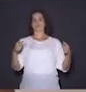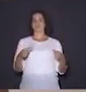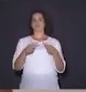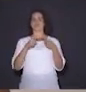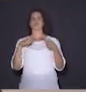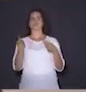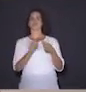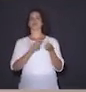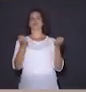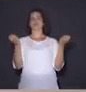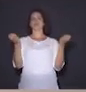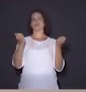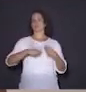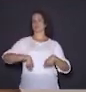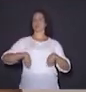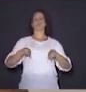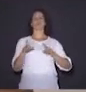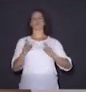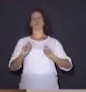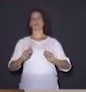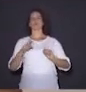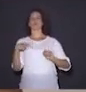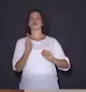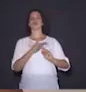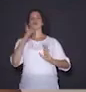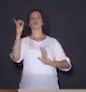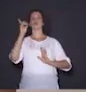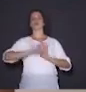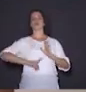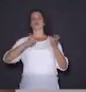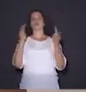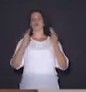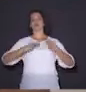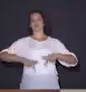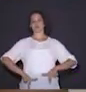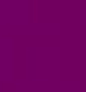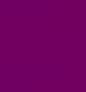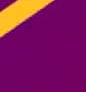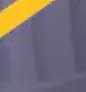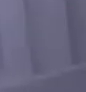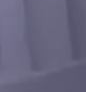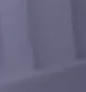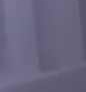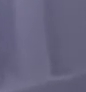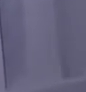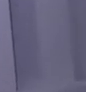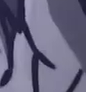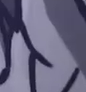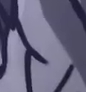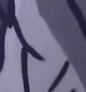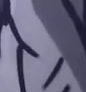nossa capacidade de exercer plenamente os nossos direitos humanos e fundamentais obrigado